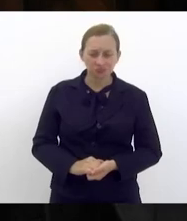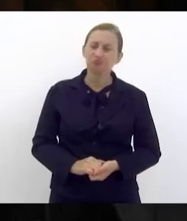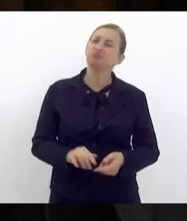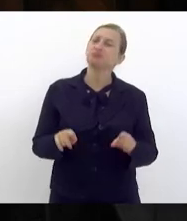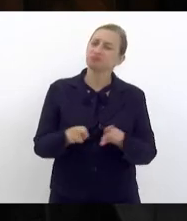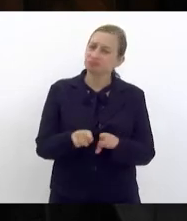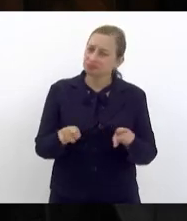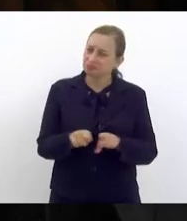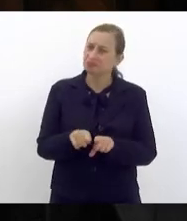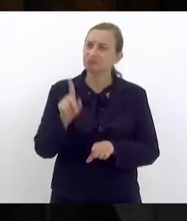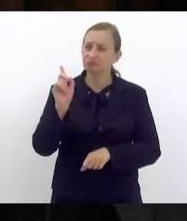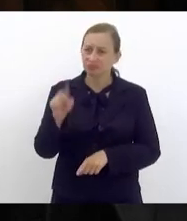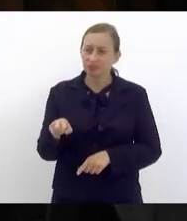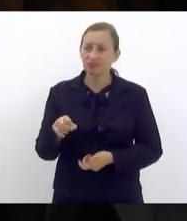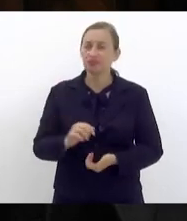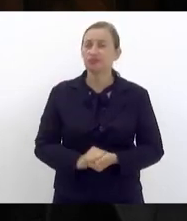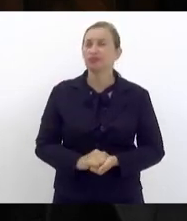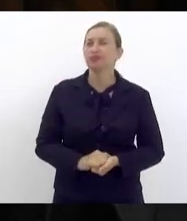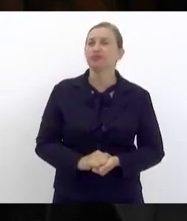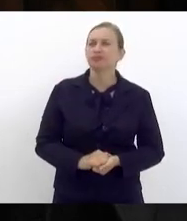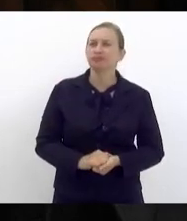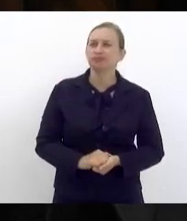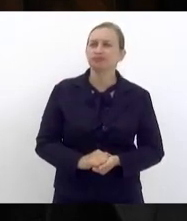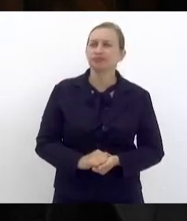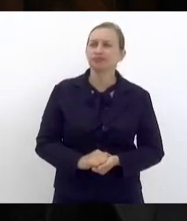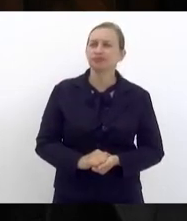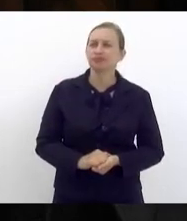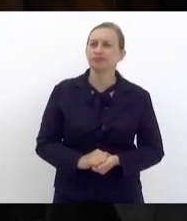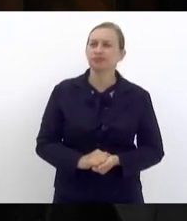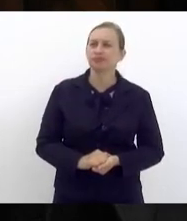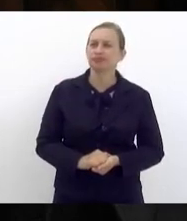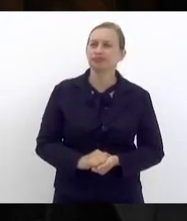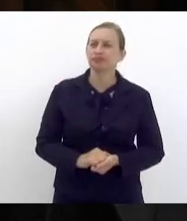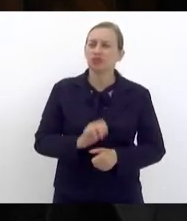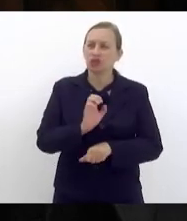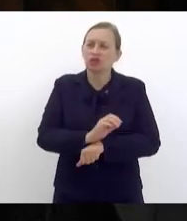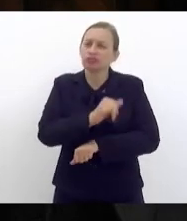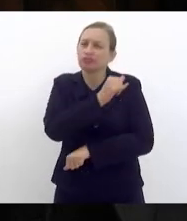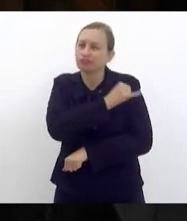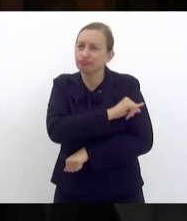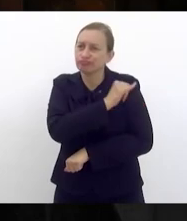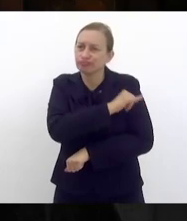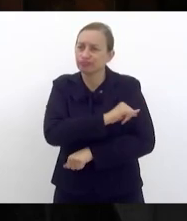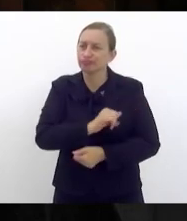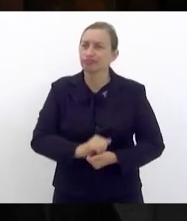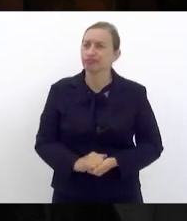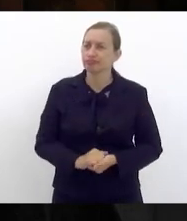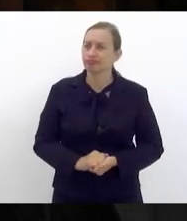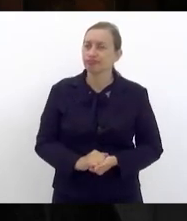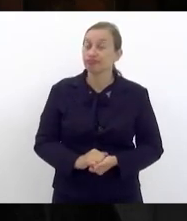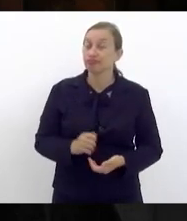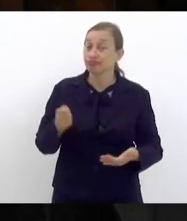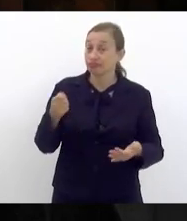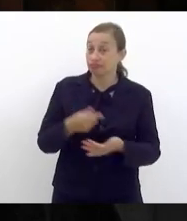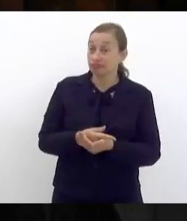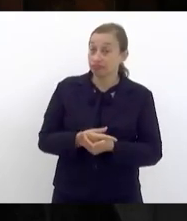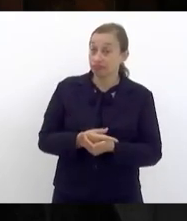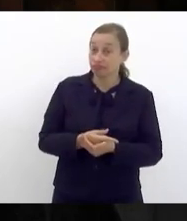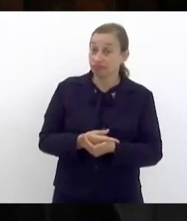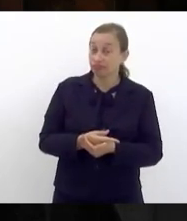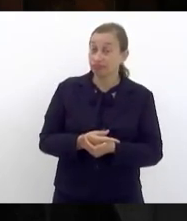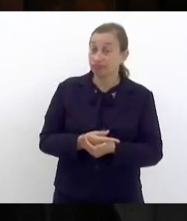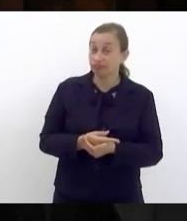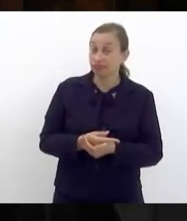também é uma exorbitância o Estado do Rio de Janeiro está pagando à